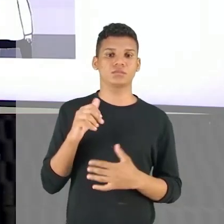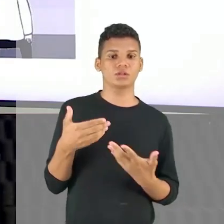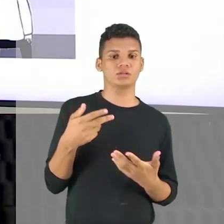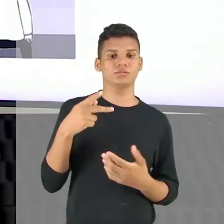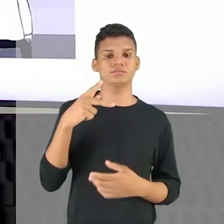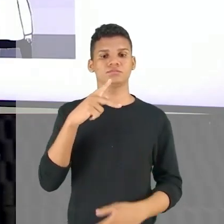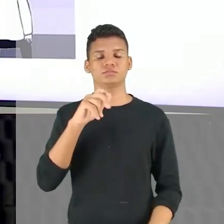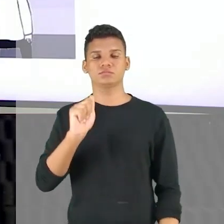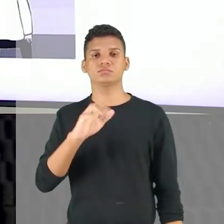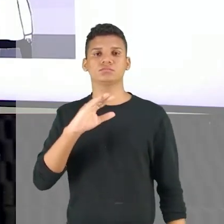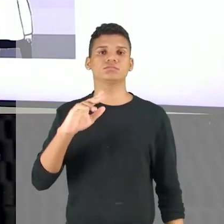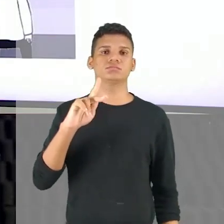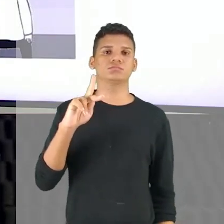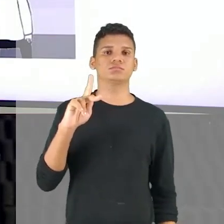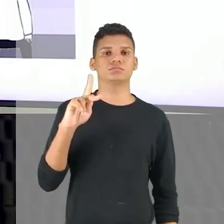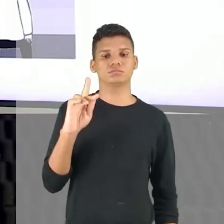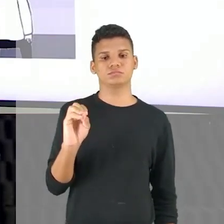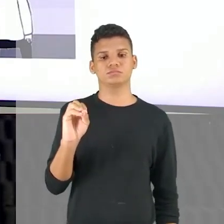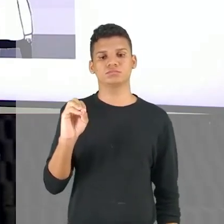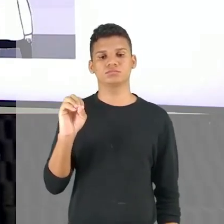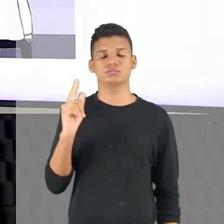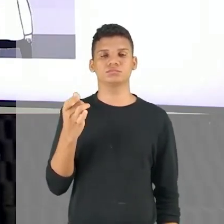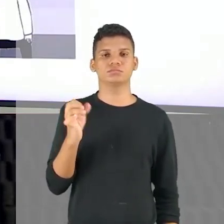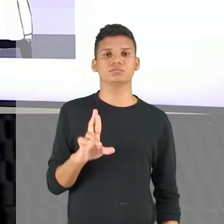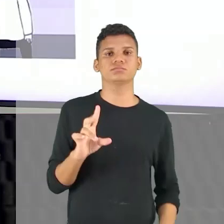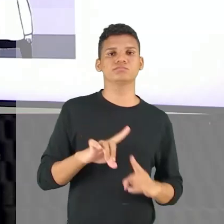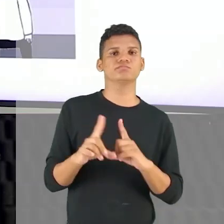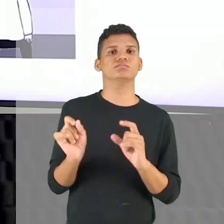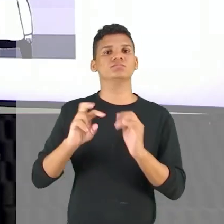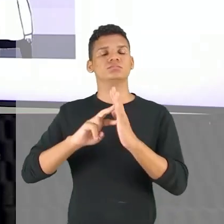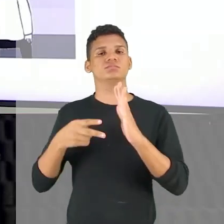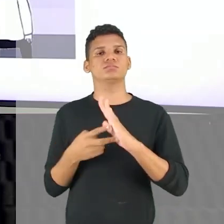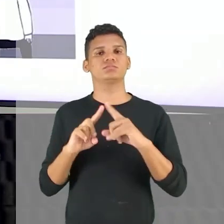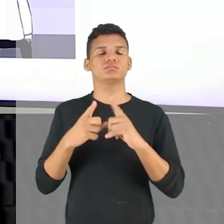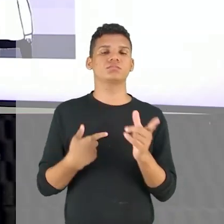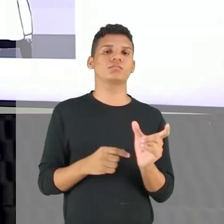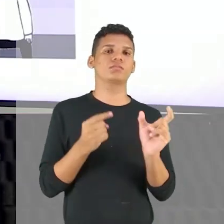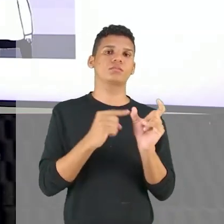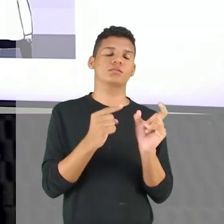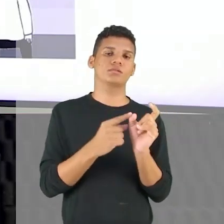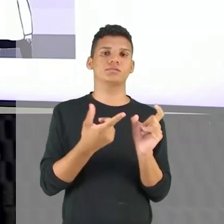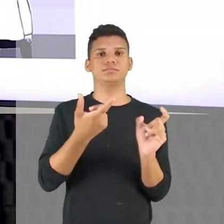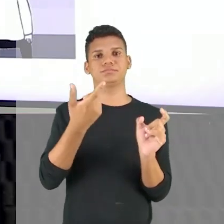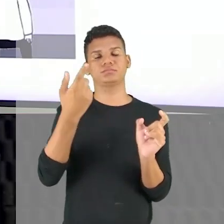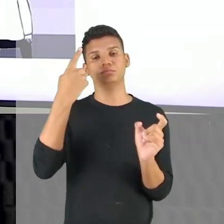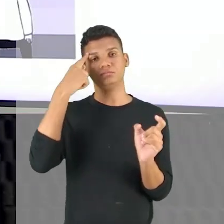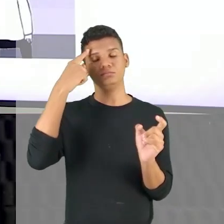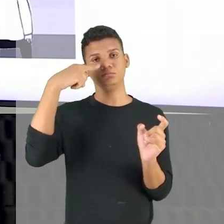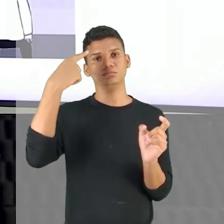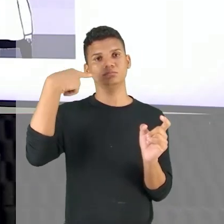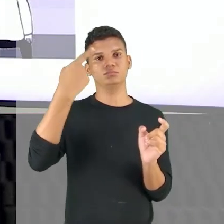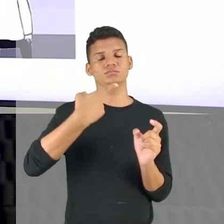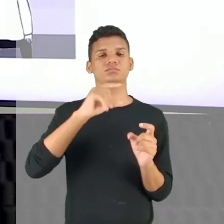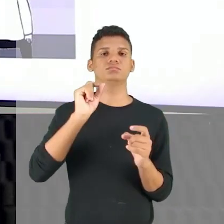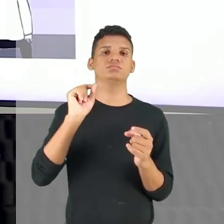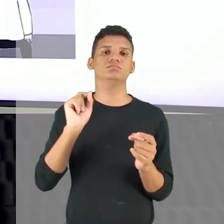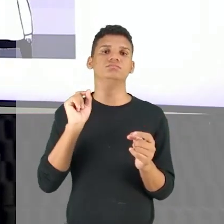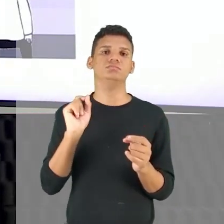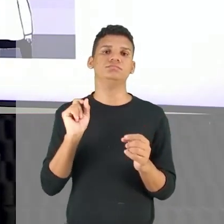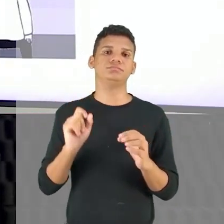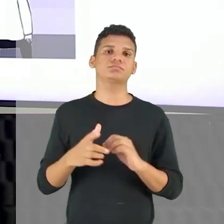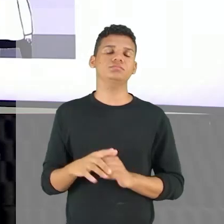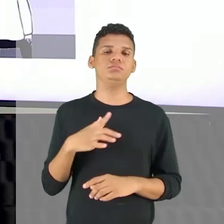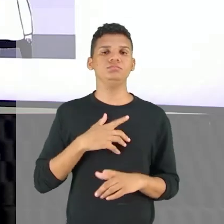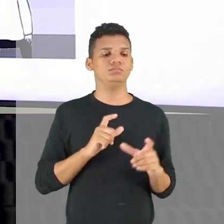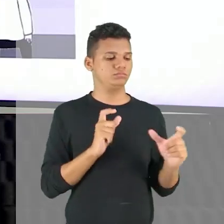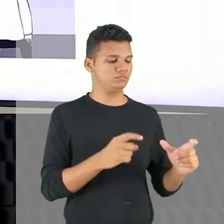sentia saudade de você, ele perguntou, e é o que eu cheiro? Ahogar. Hogar no espanhol se traduz a lar, né? El hogar, eu vivo num